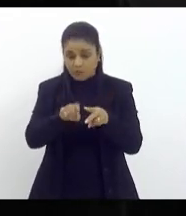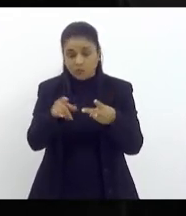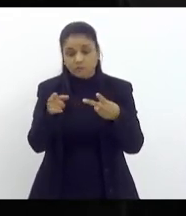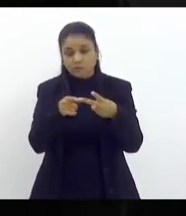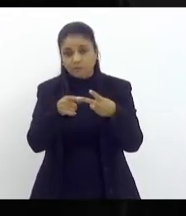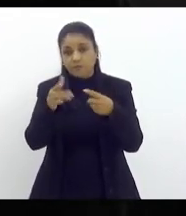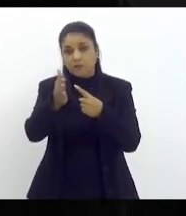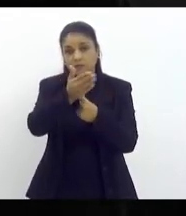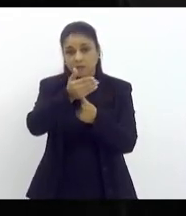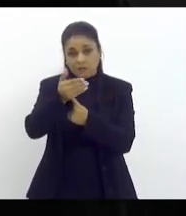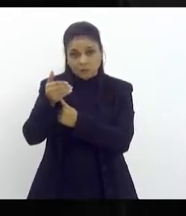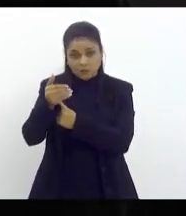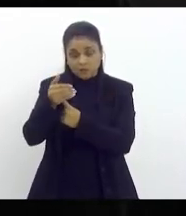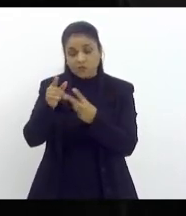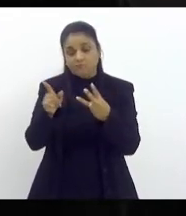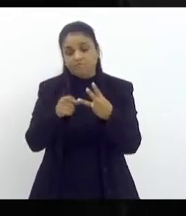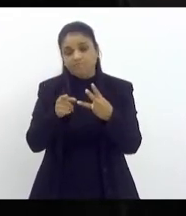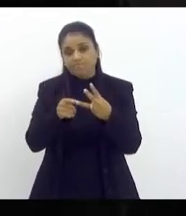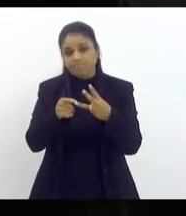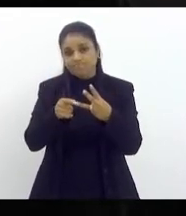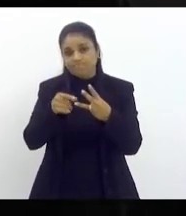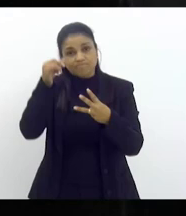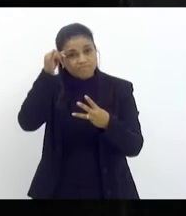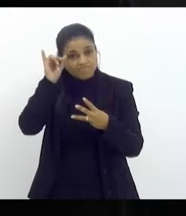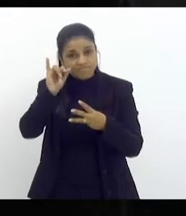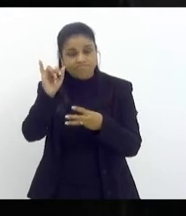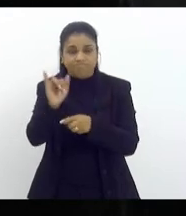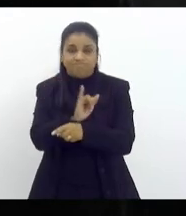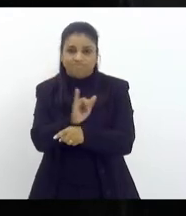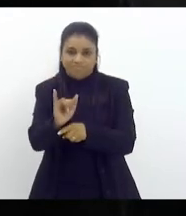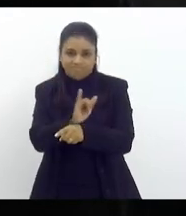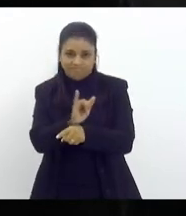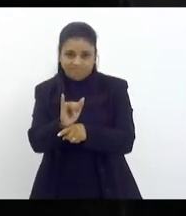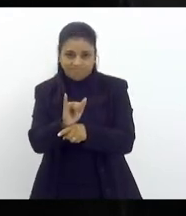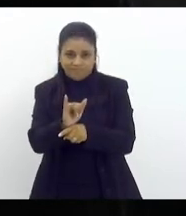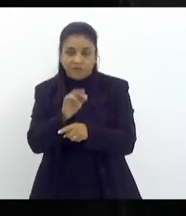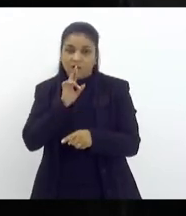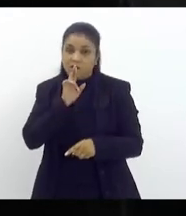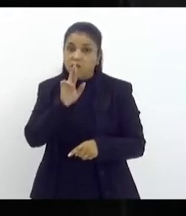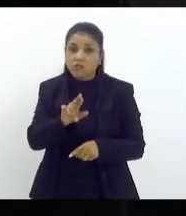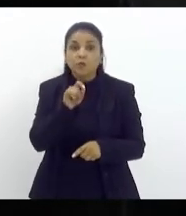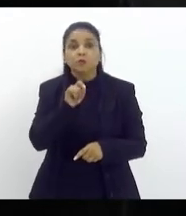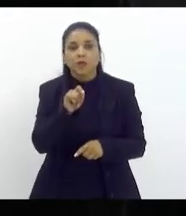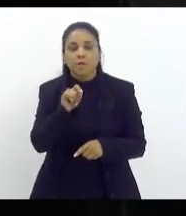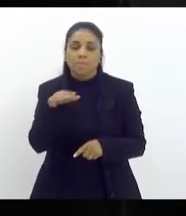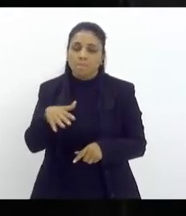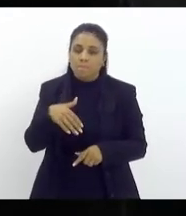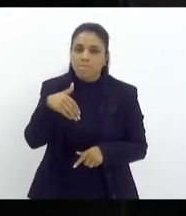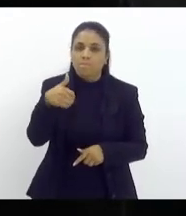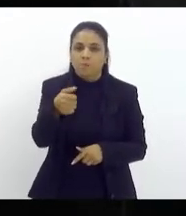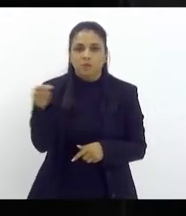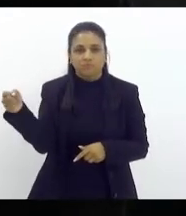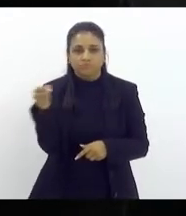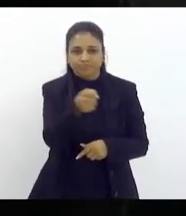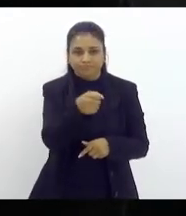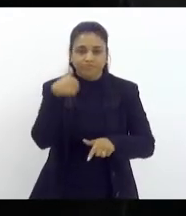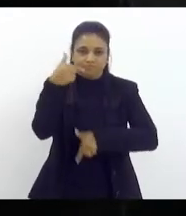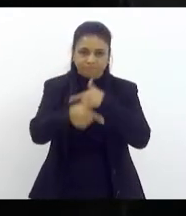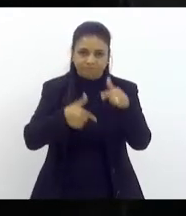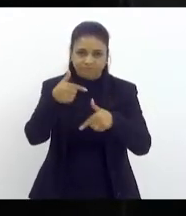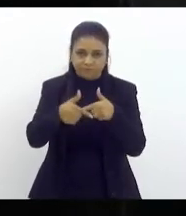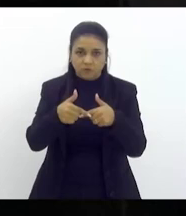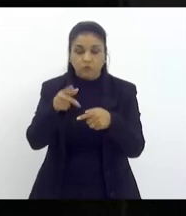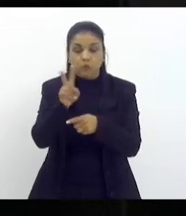prevenção e com uma resposta muito rápida além da melhoria da condição de trabalho dos nossos servidores guarda-vidas